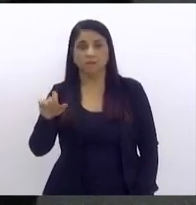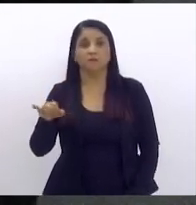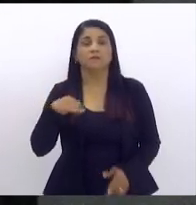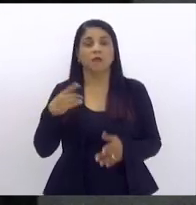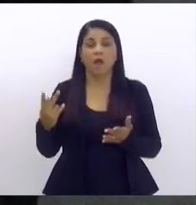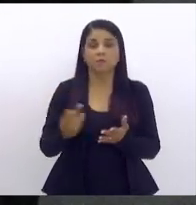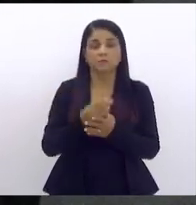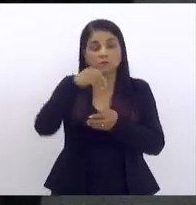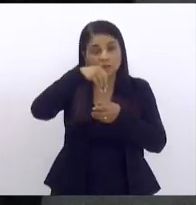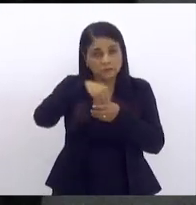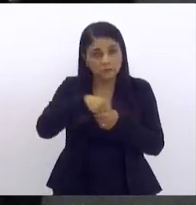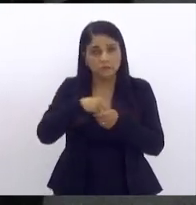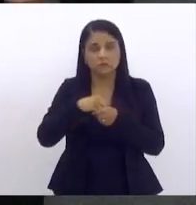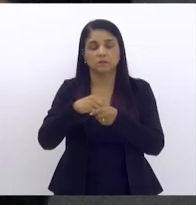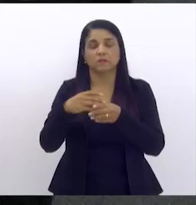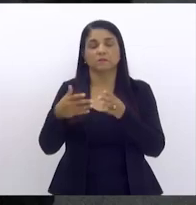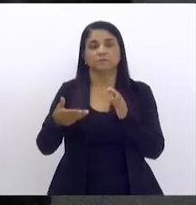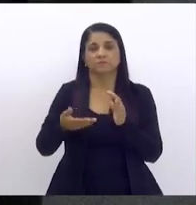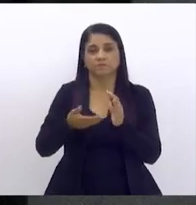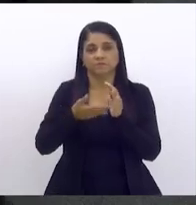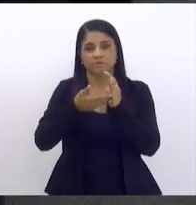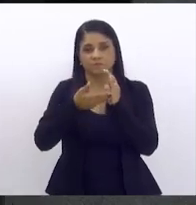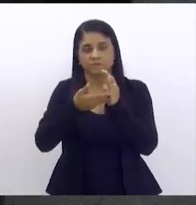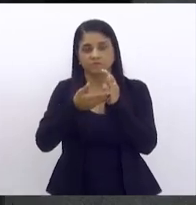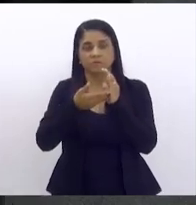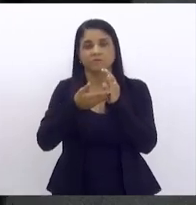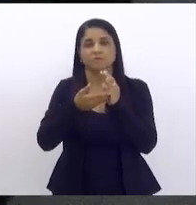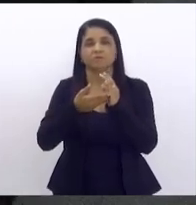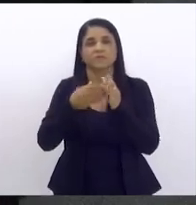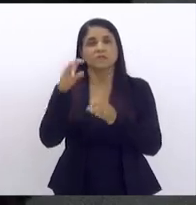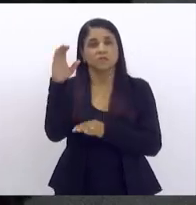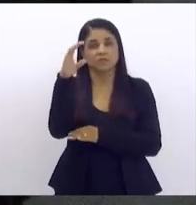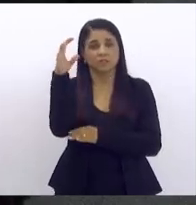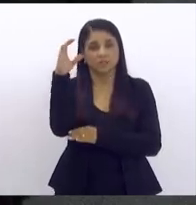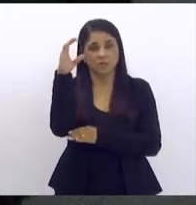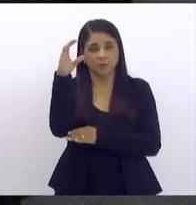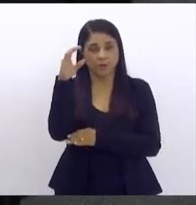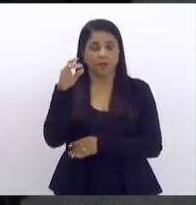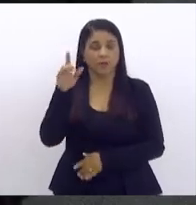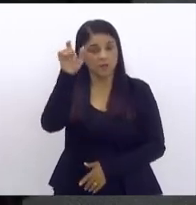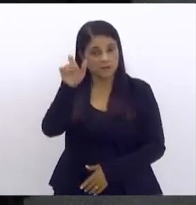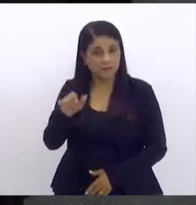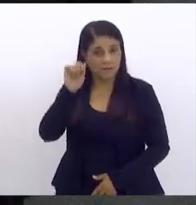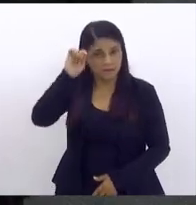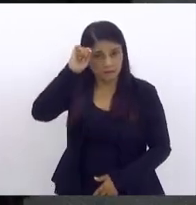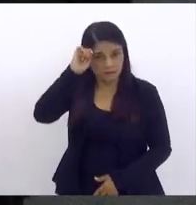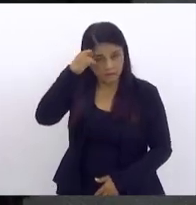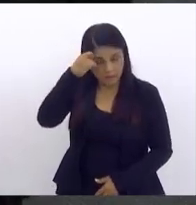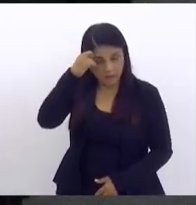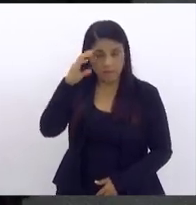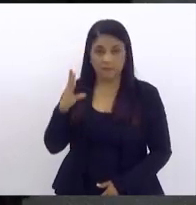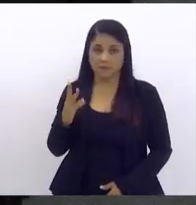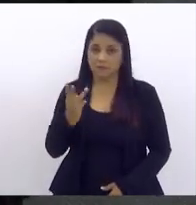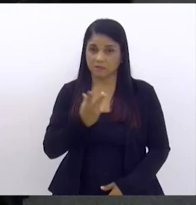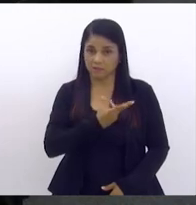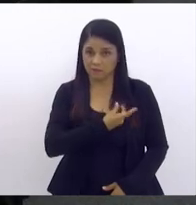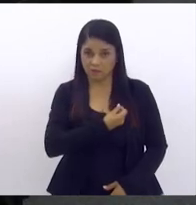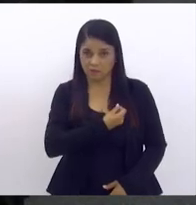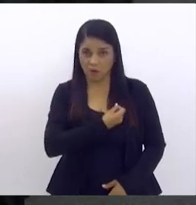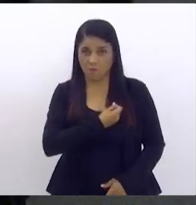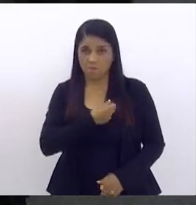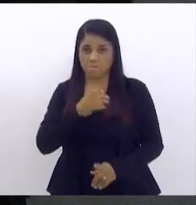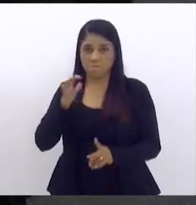a vereadora, uma mulher negra e transexual, foi atacada no exercício do